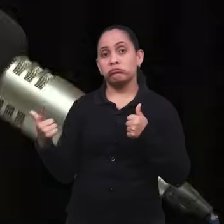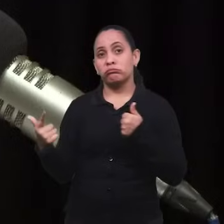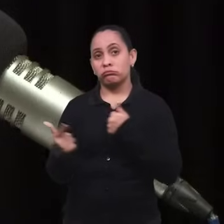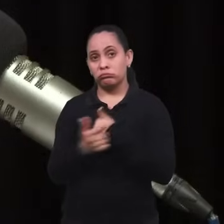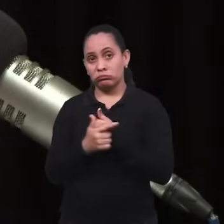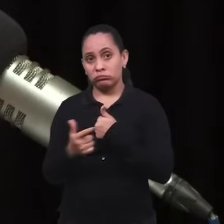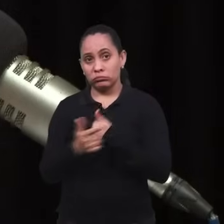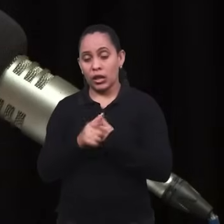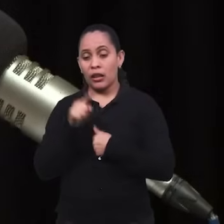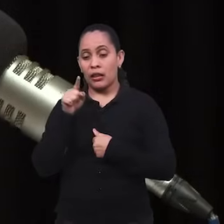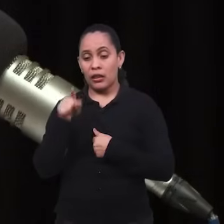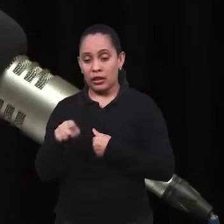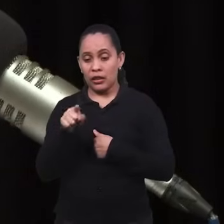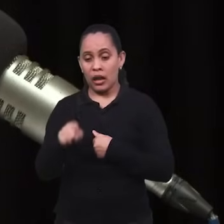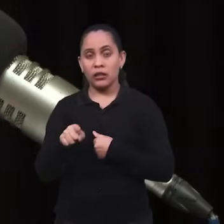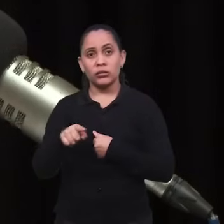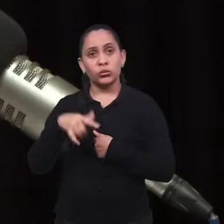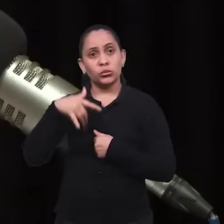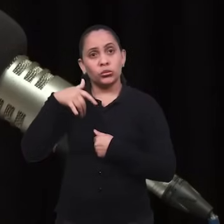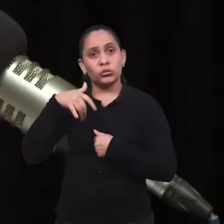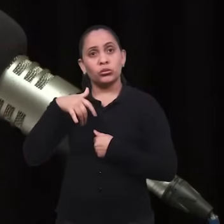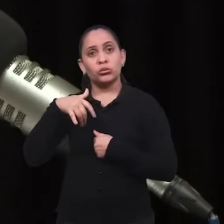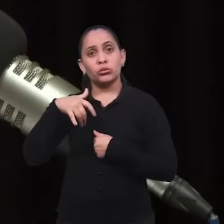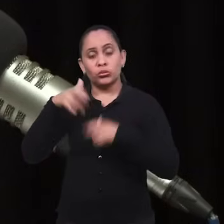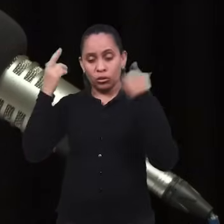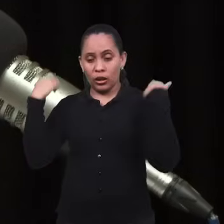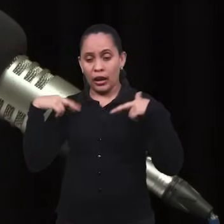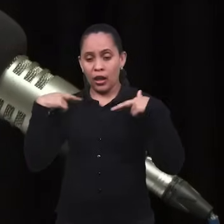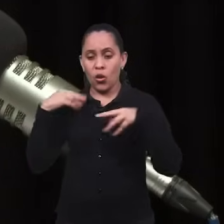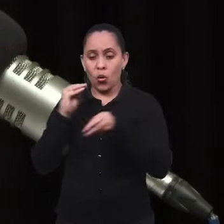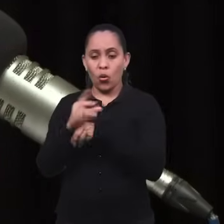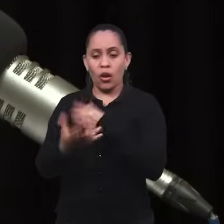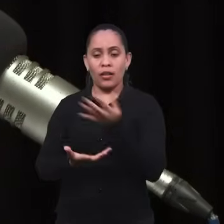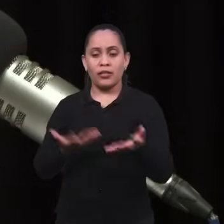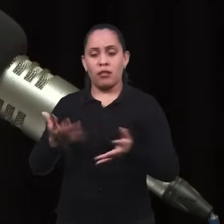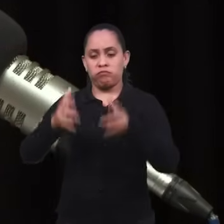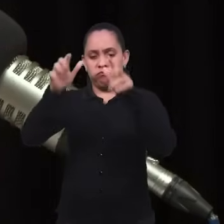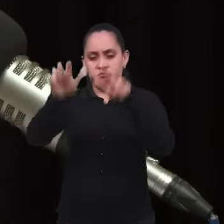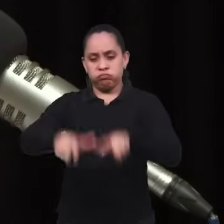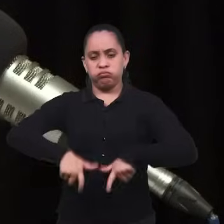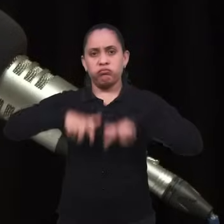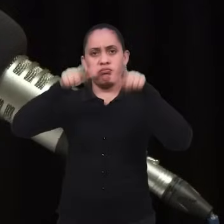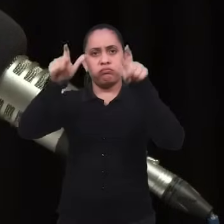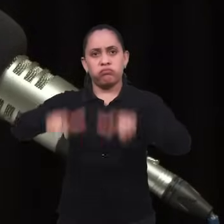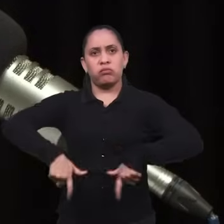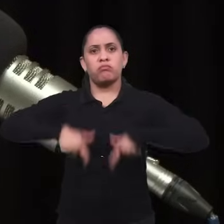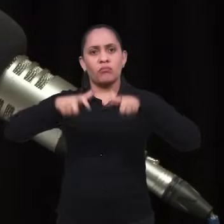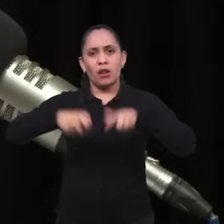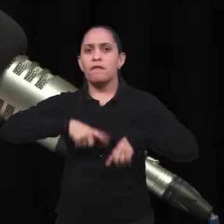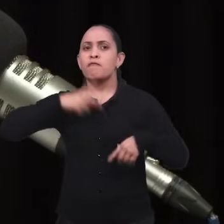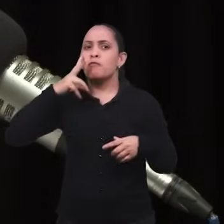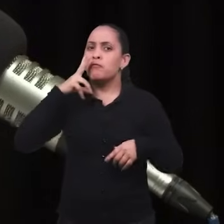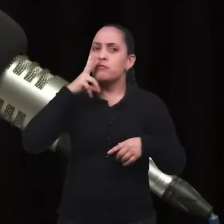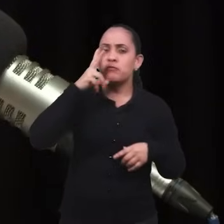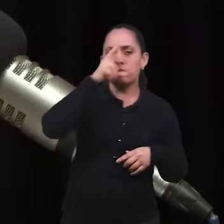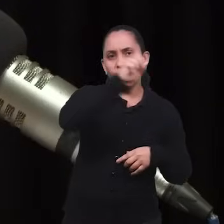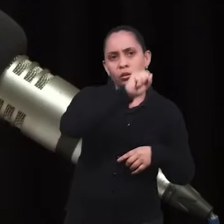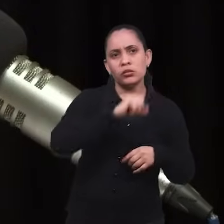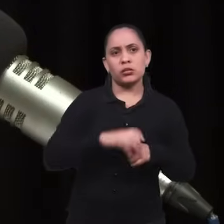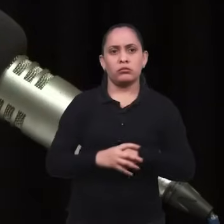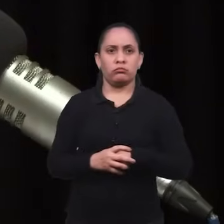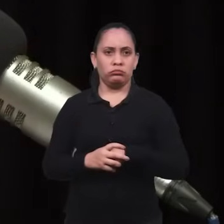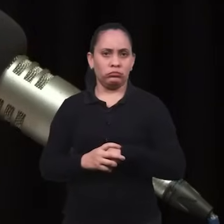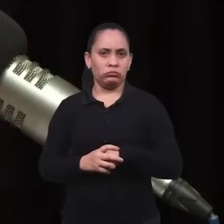das funções do gado, era a lavrar a terra, né? Era o trabalho ali de força que